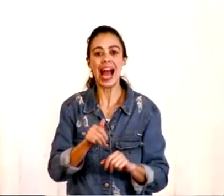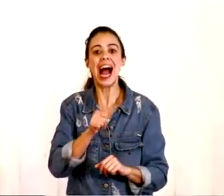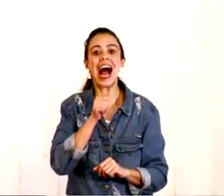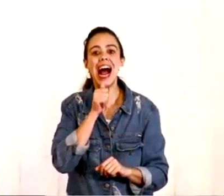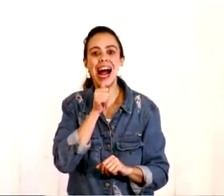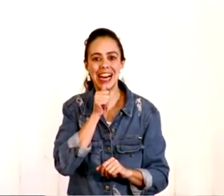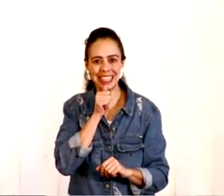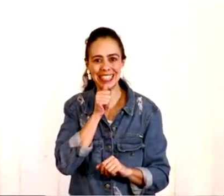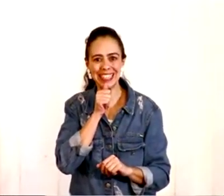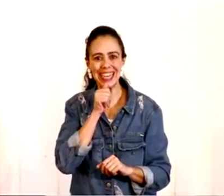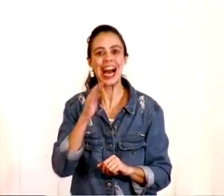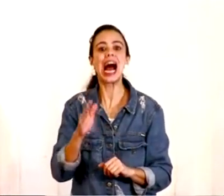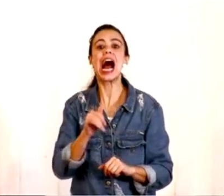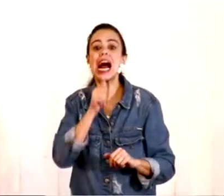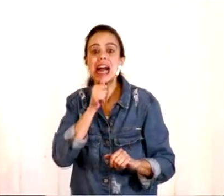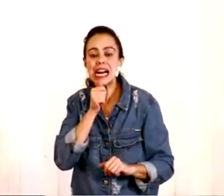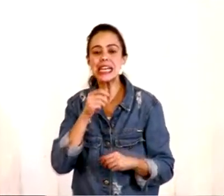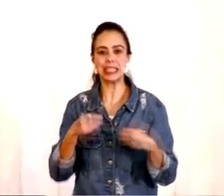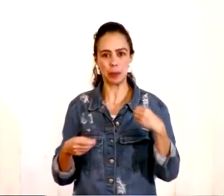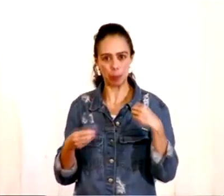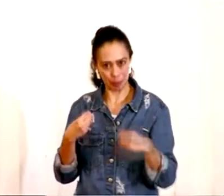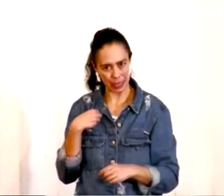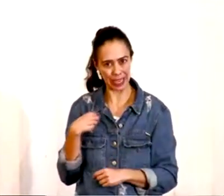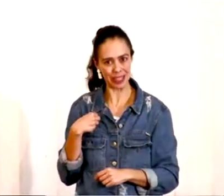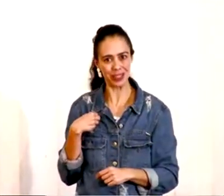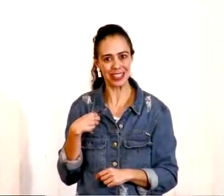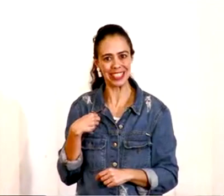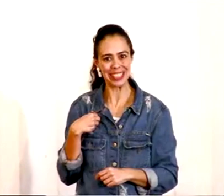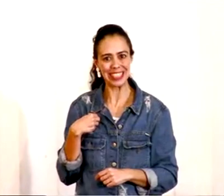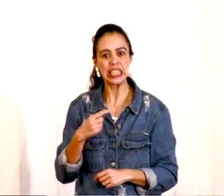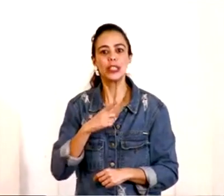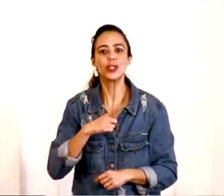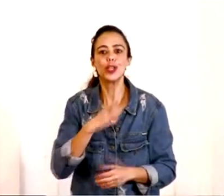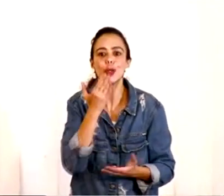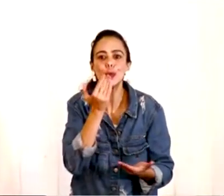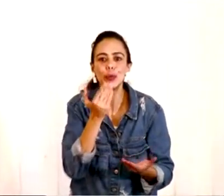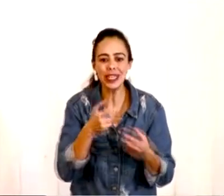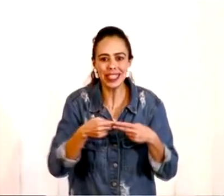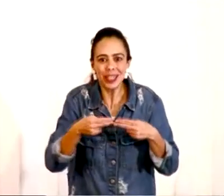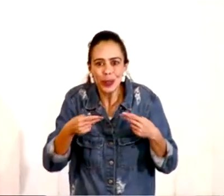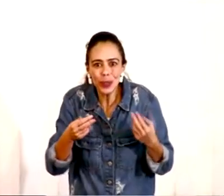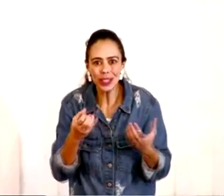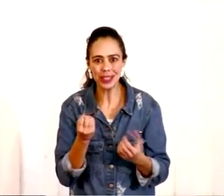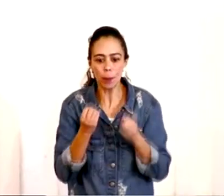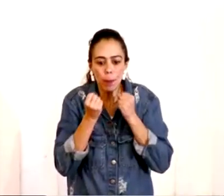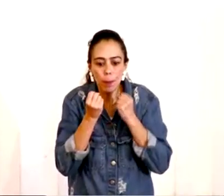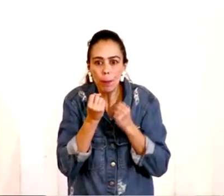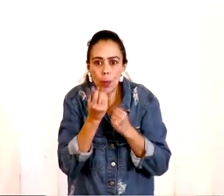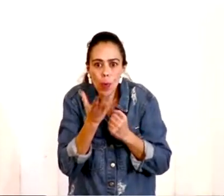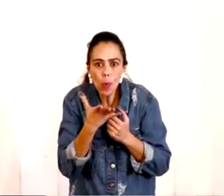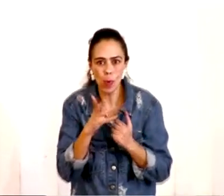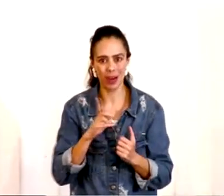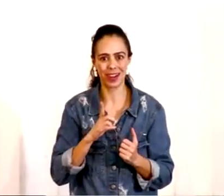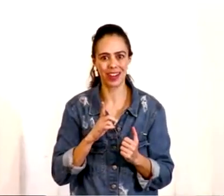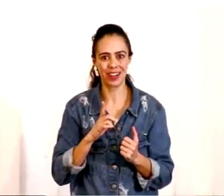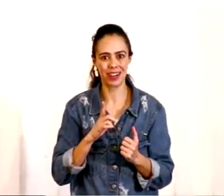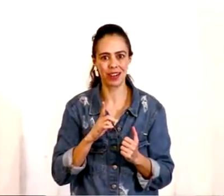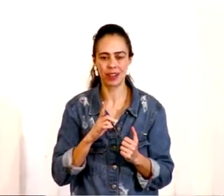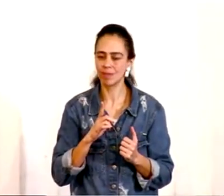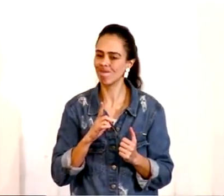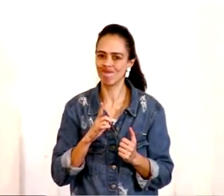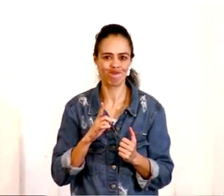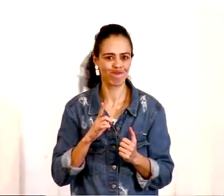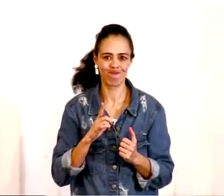não dará mais a ele, por aquilo que ele cometeu. A terra sentiu o sangue